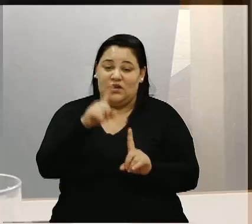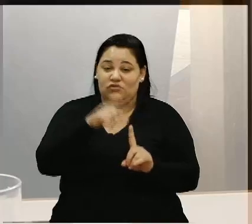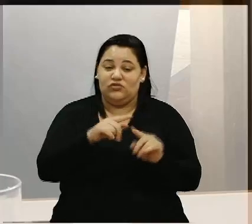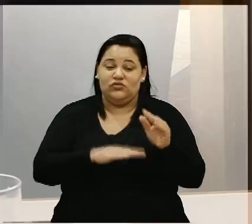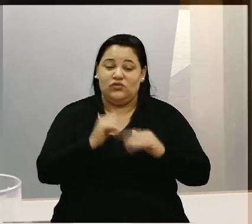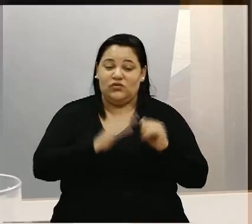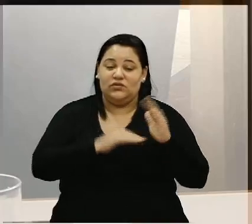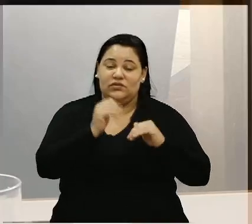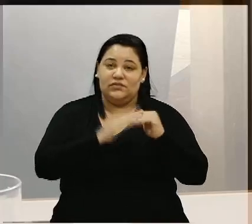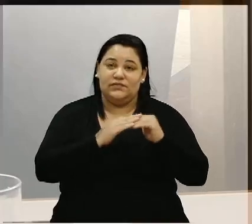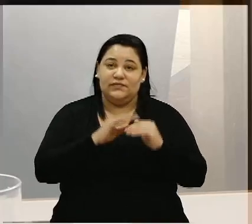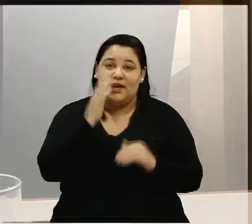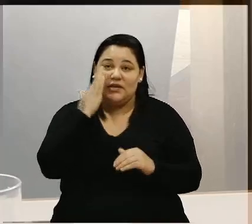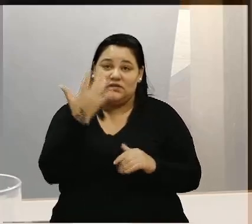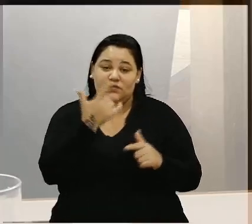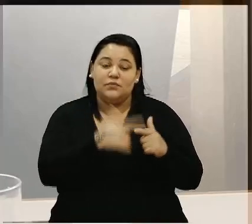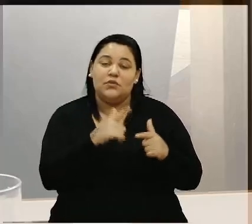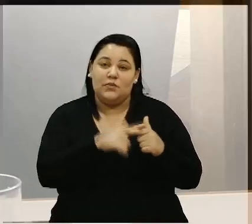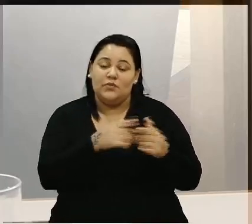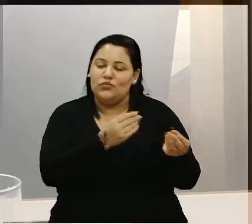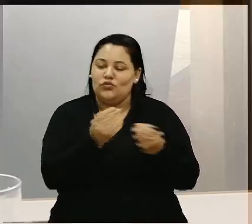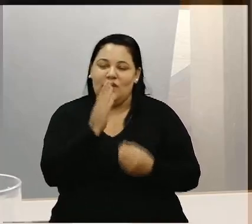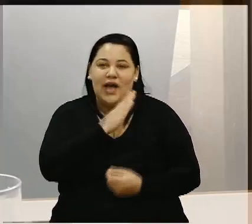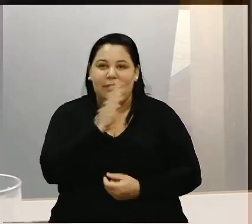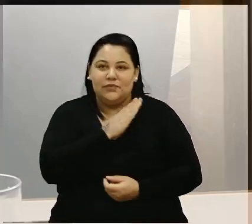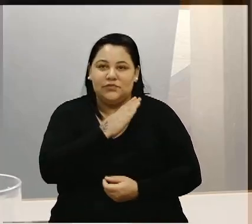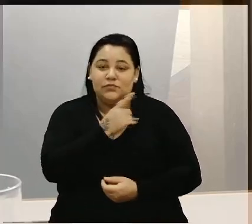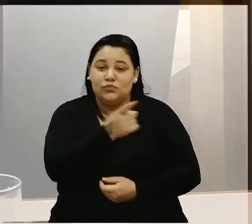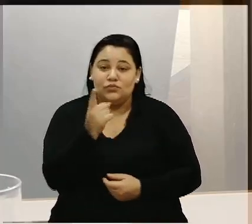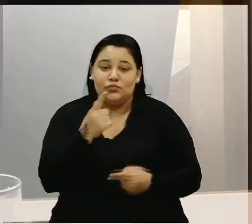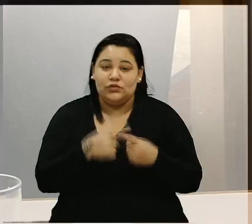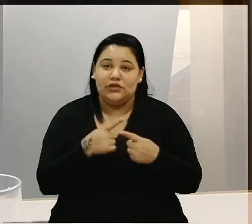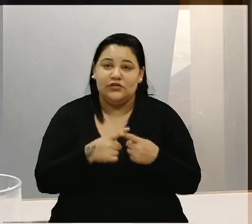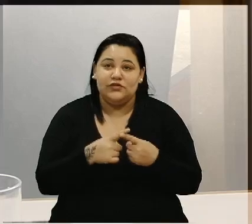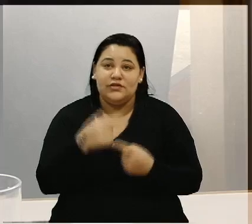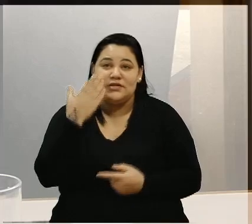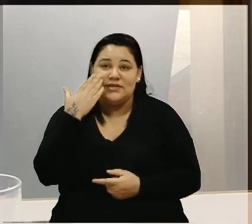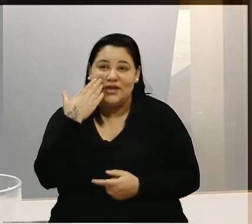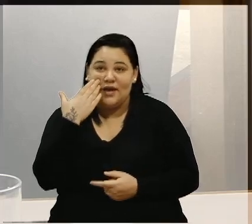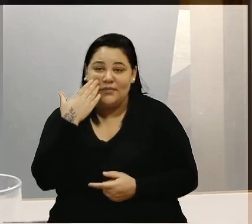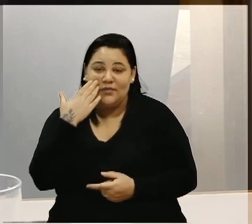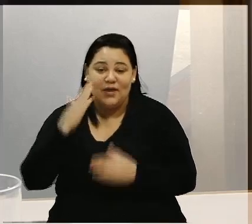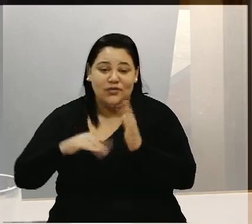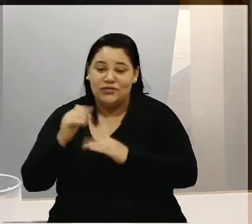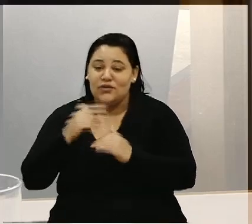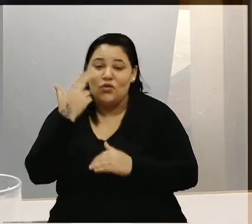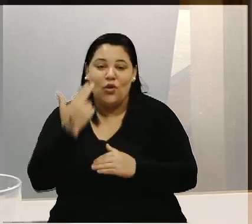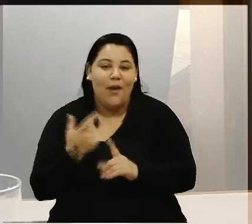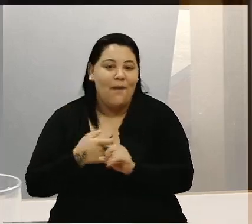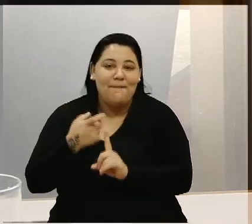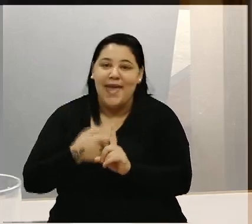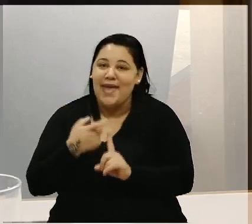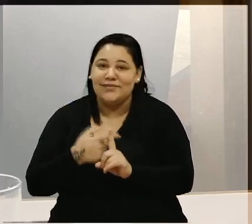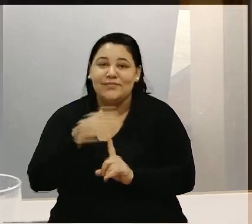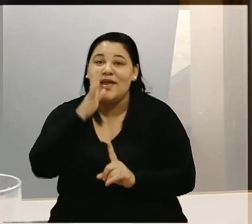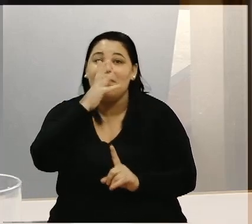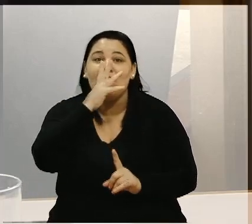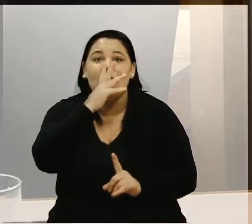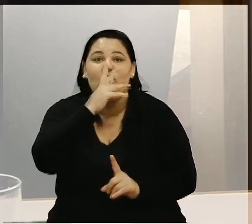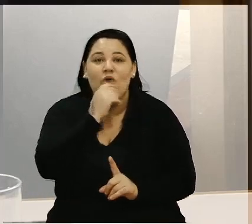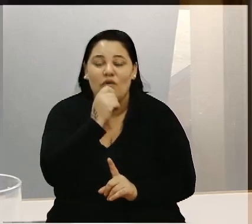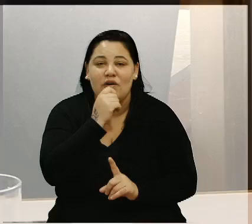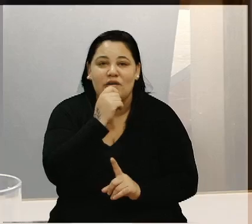que vai, né, resolver um problema que a gente sabe que uma construção normal levaria meses para ser entregue, né? E a gente sabe que o poder